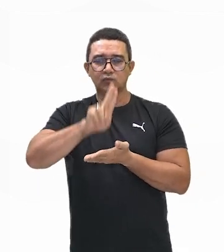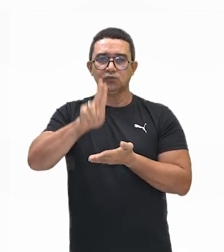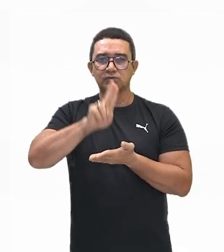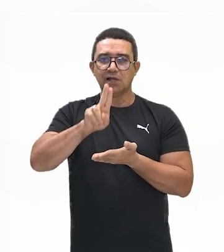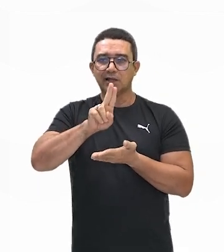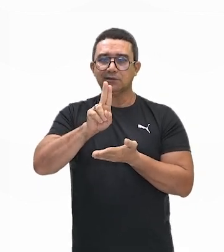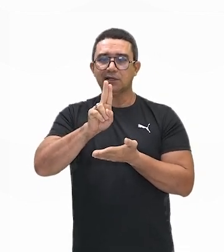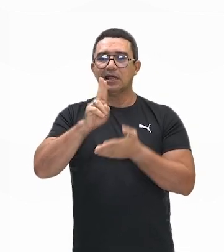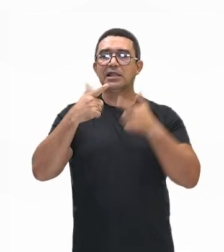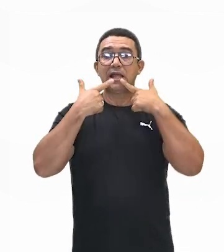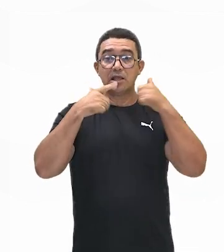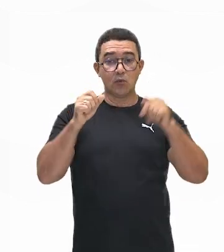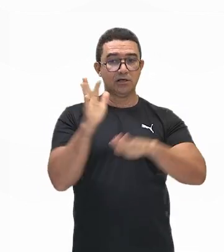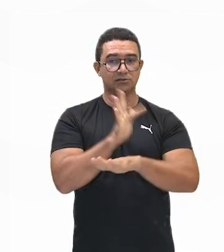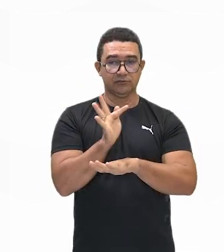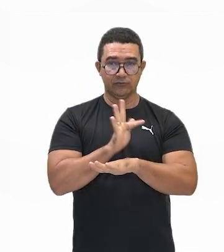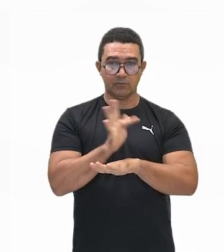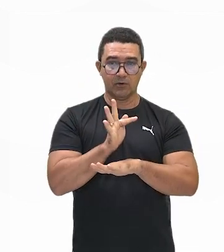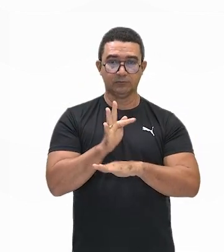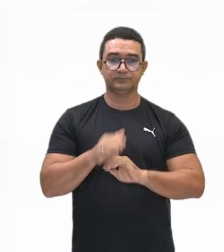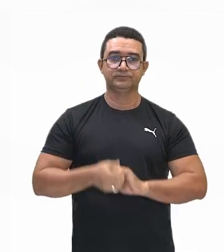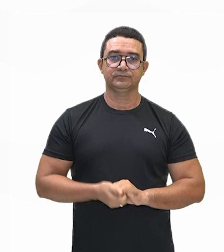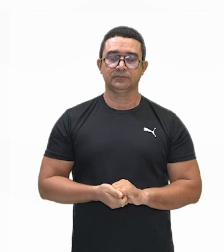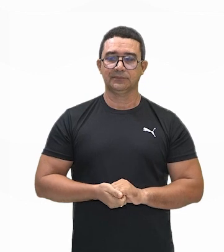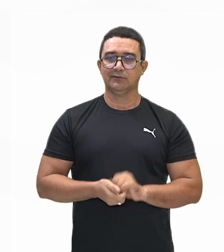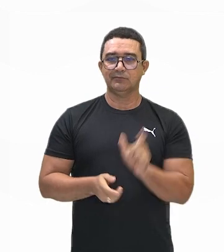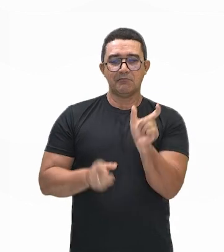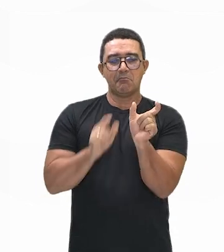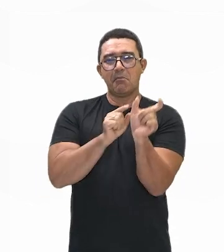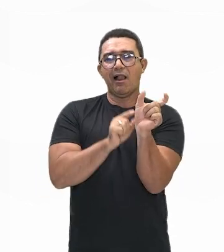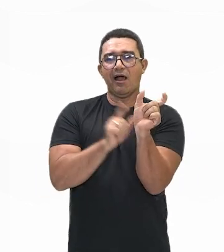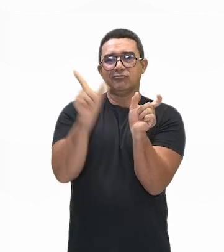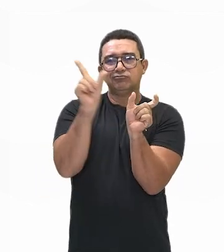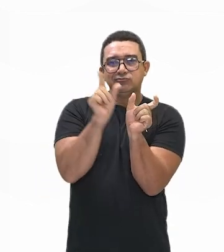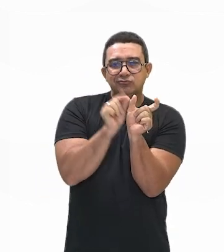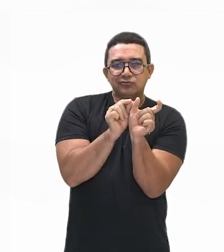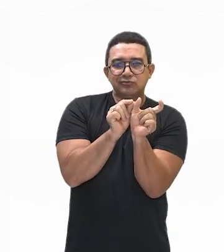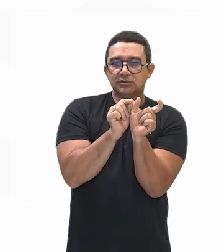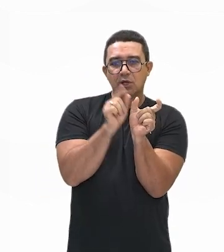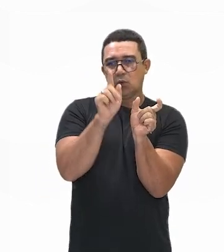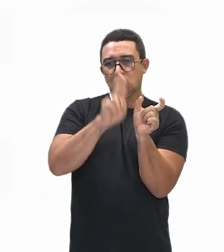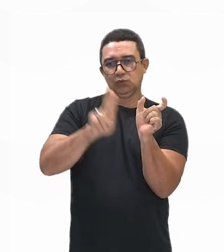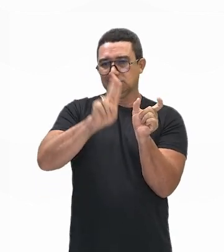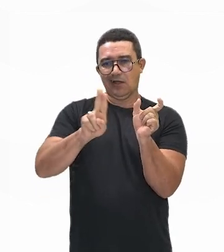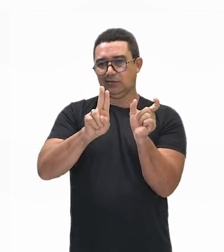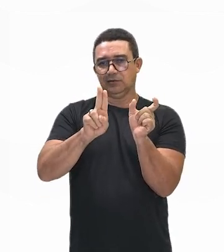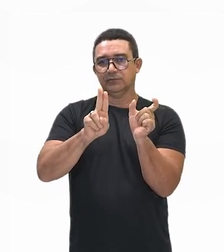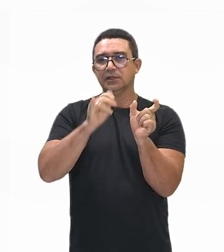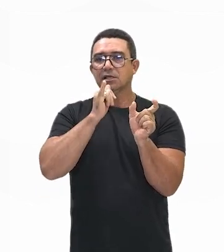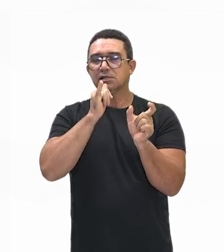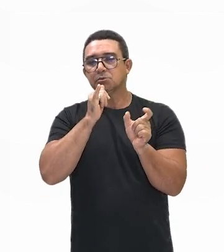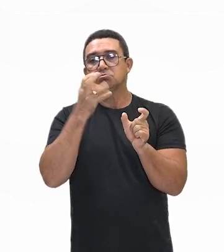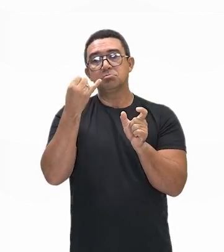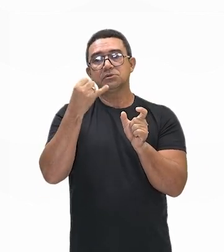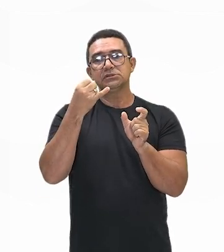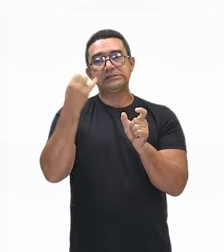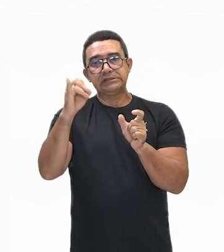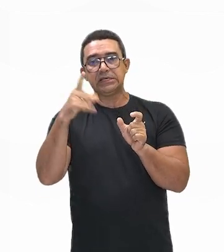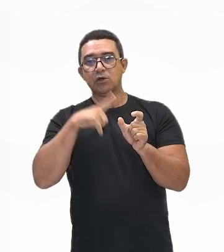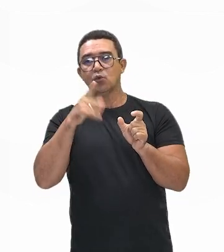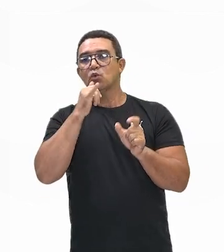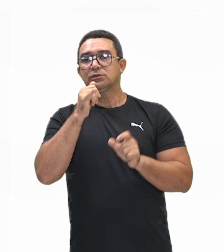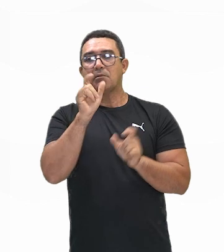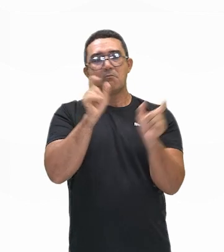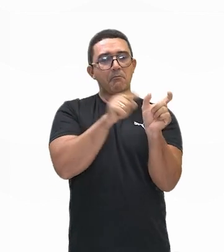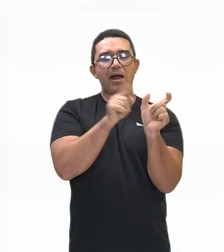usadas na linguagem formal, tá? Contrações não são aceitas, não são utilizadas. Uma vez que eu utilizo abreviações, por